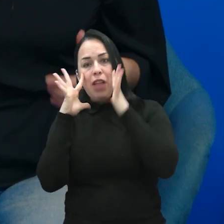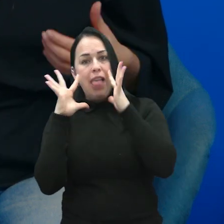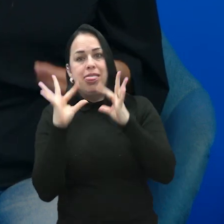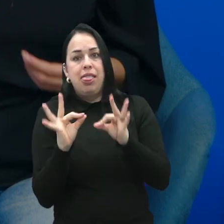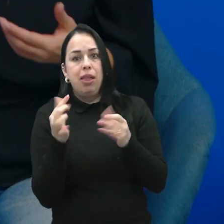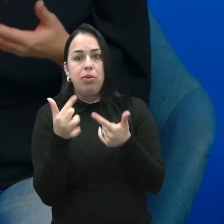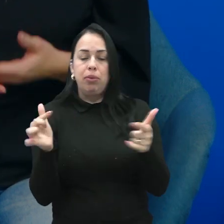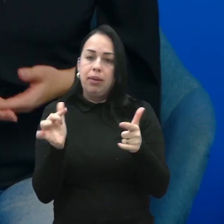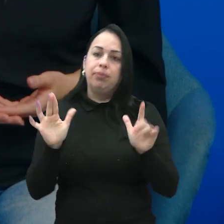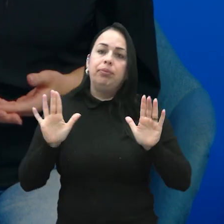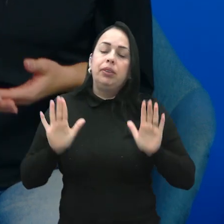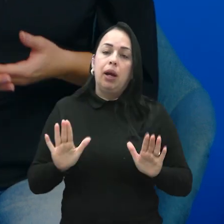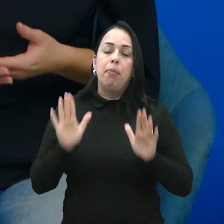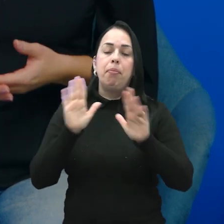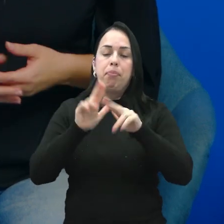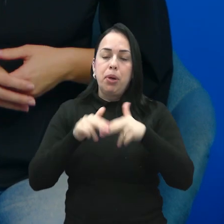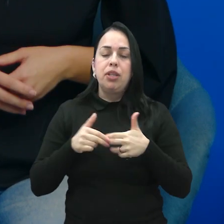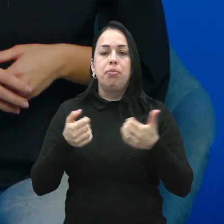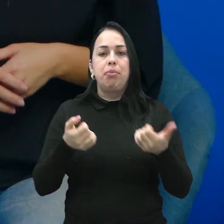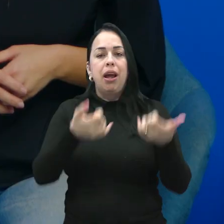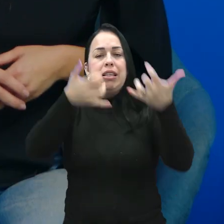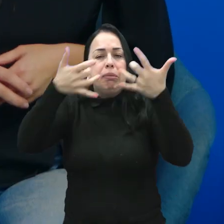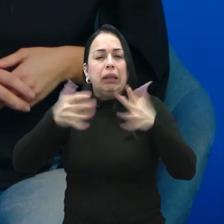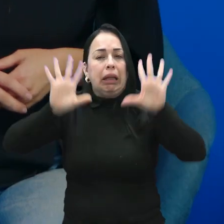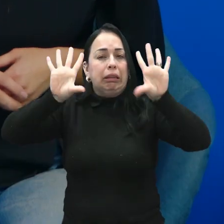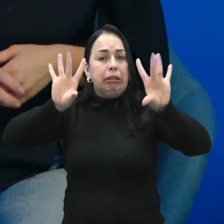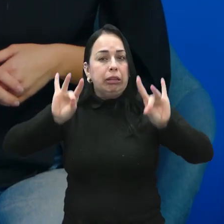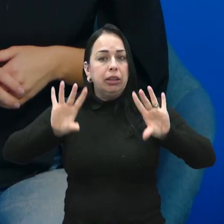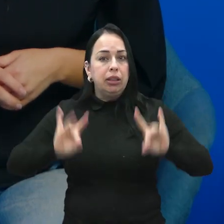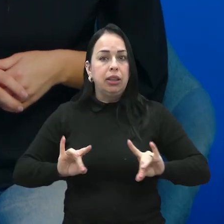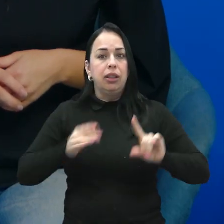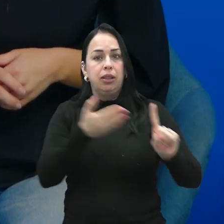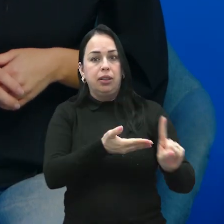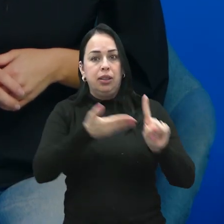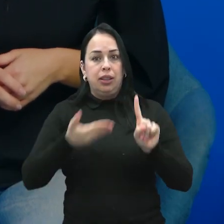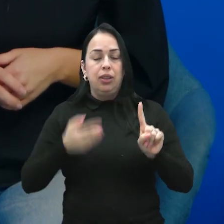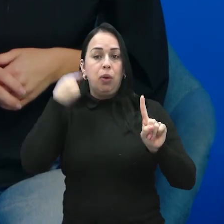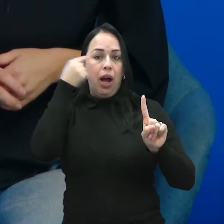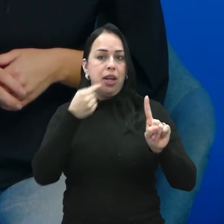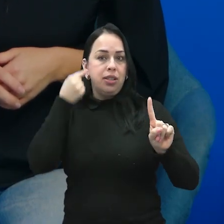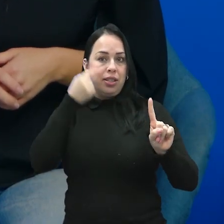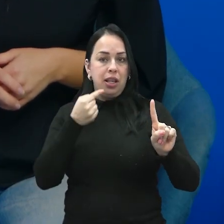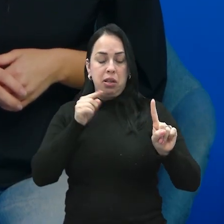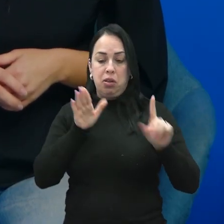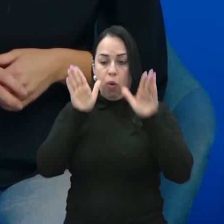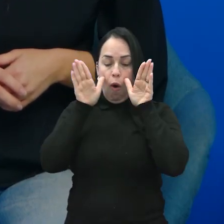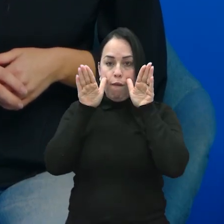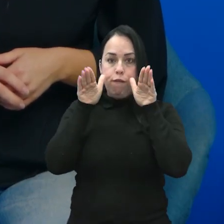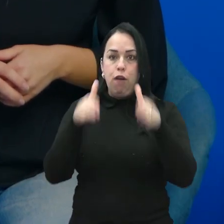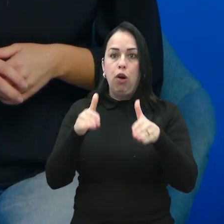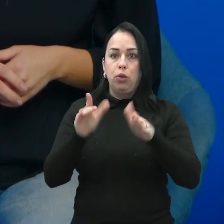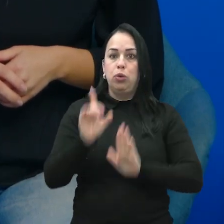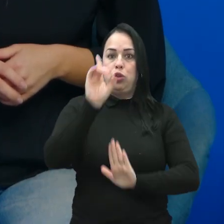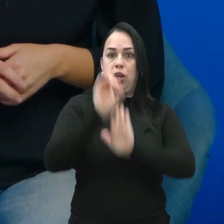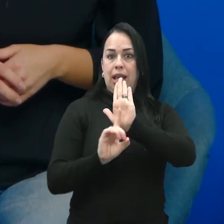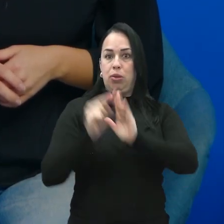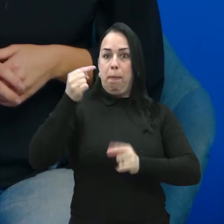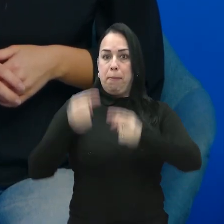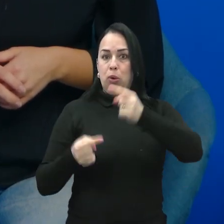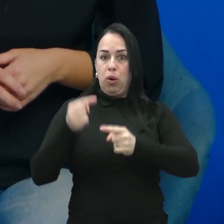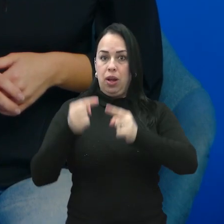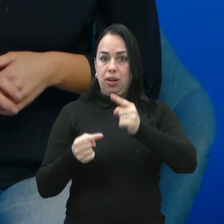a devida atenção. Para falar a respeito disso, a gente recebe aqui o advogado especialista em